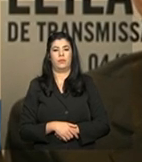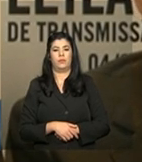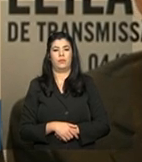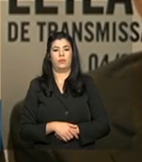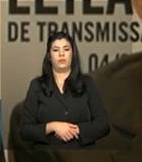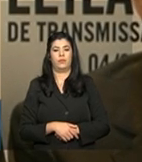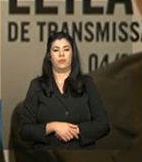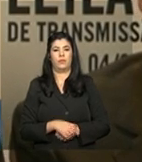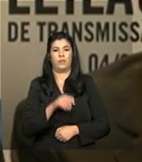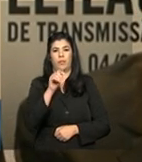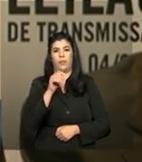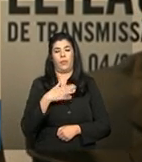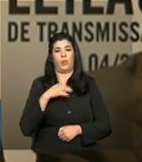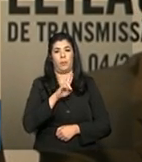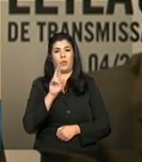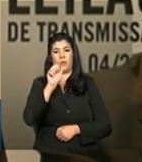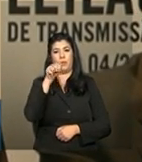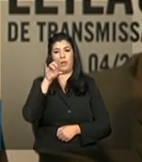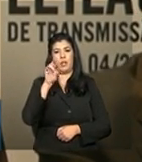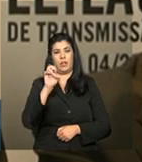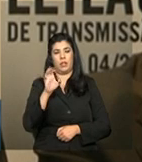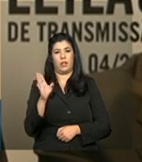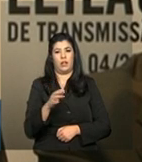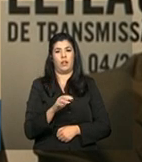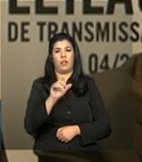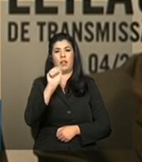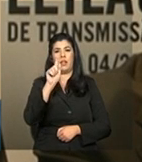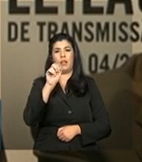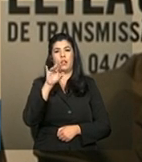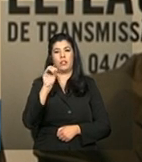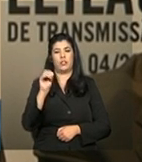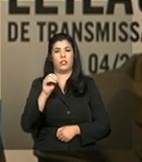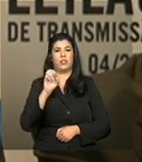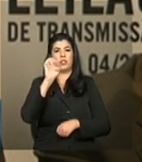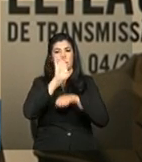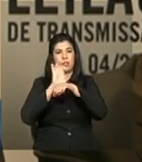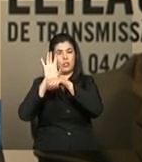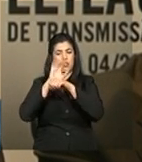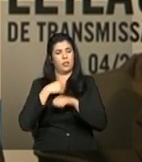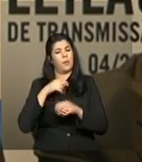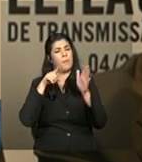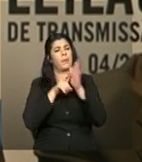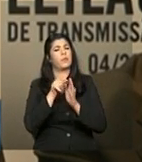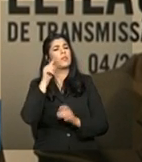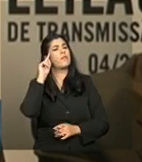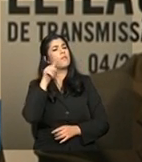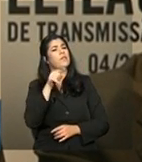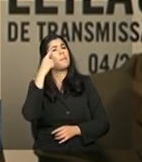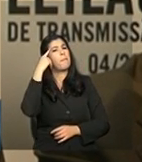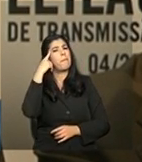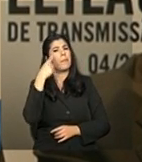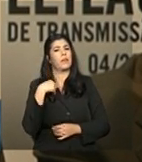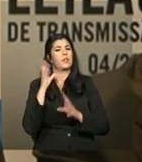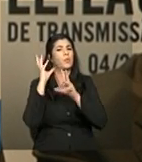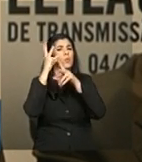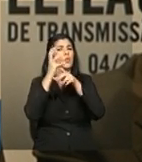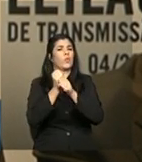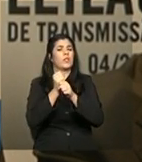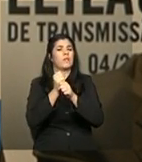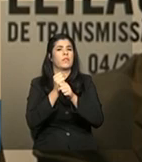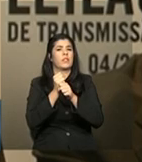André Magno Bosco, da Agência Estado. Pepitone, você pode ser mais claro se vocês pensam em revisar esse retorno para o